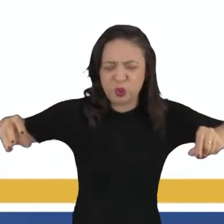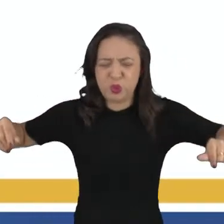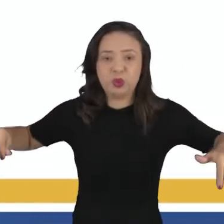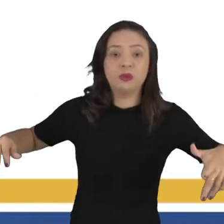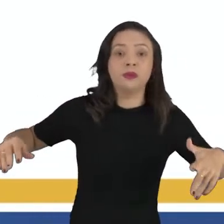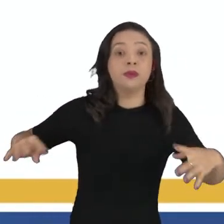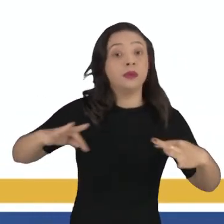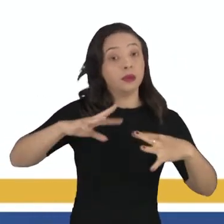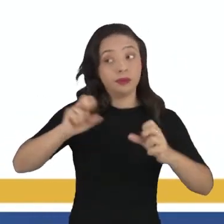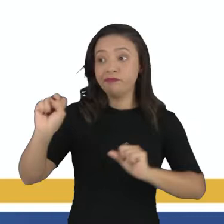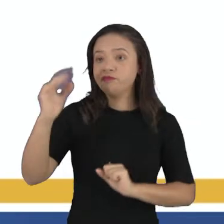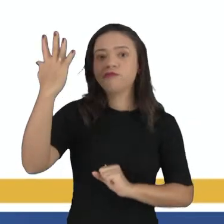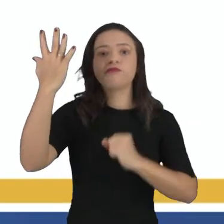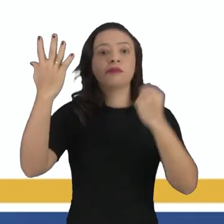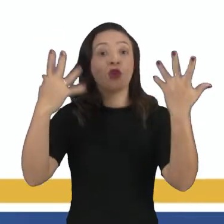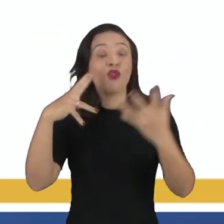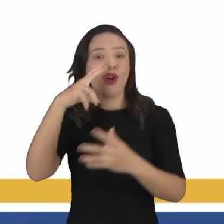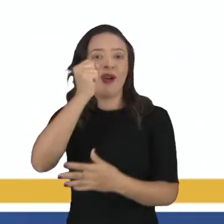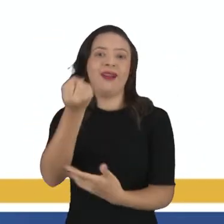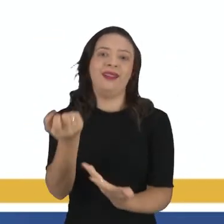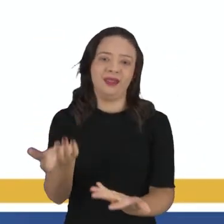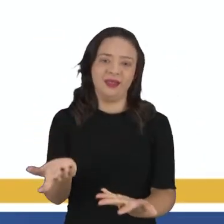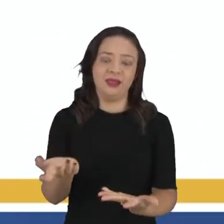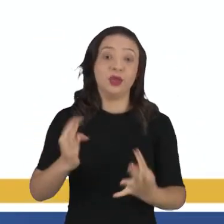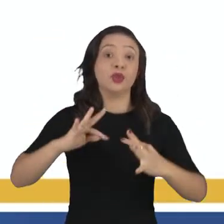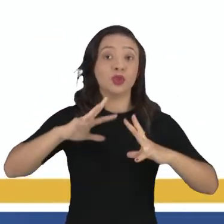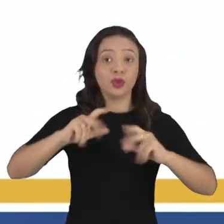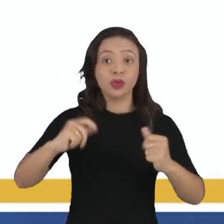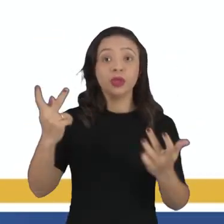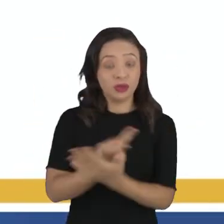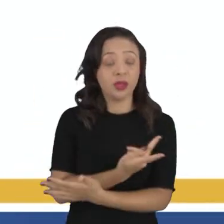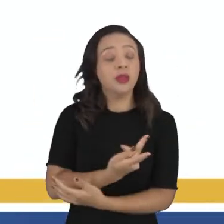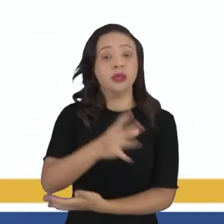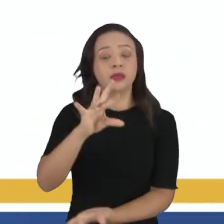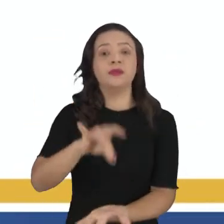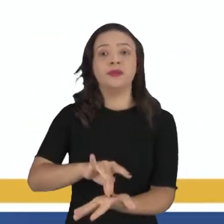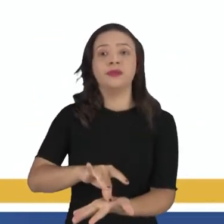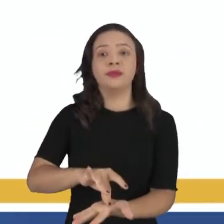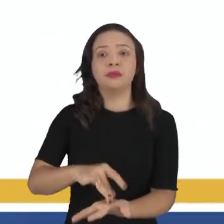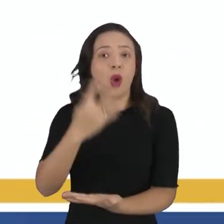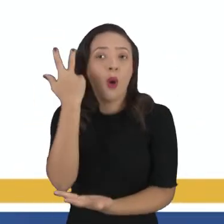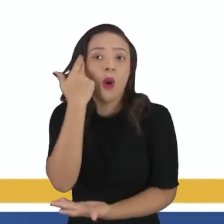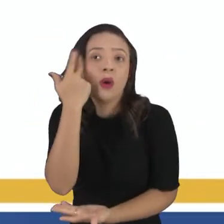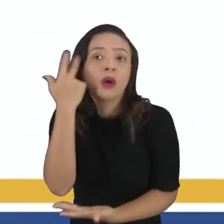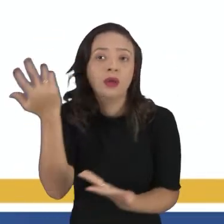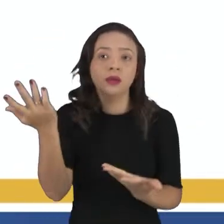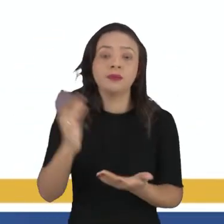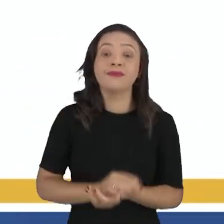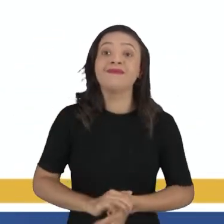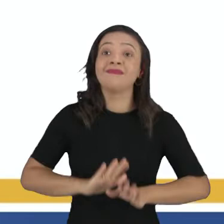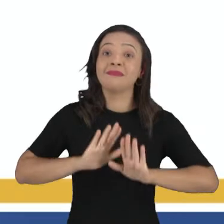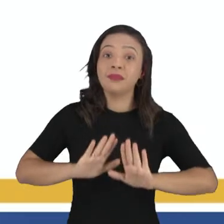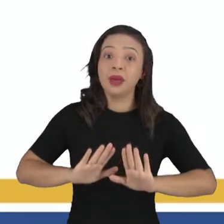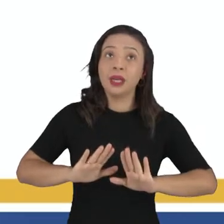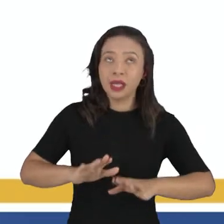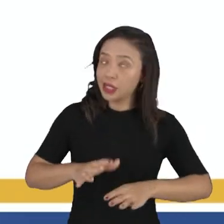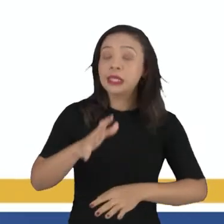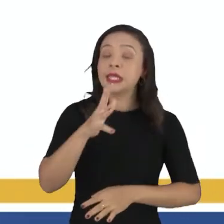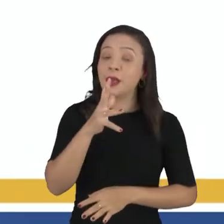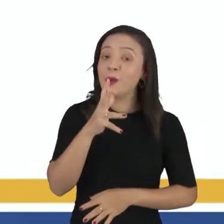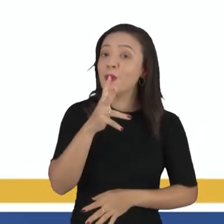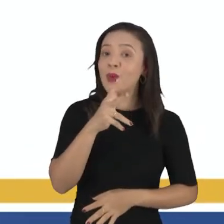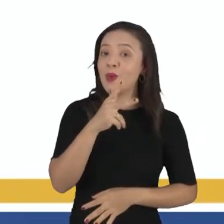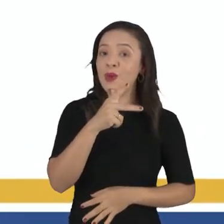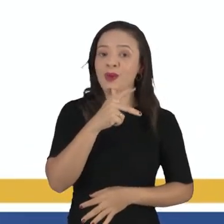climáticos extremos. Esses eventos, eles naturalmente tendem a ocorrer, né? Só que existem intervalos grandes,